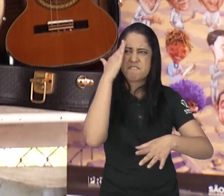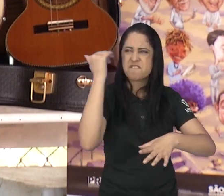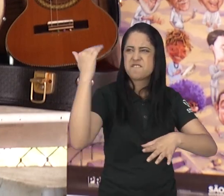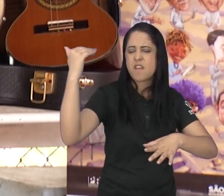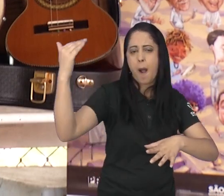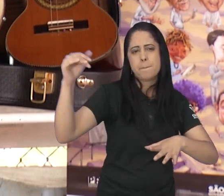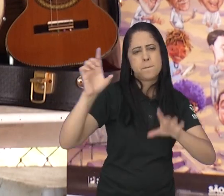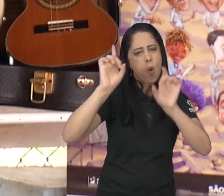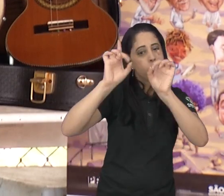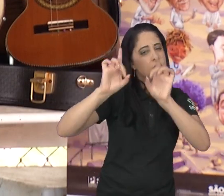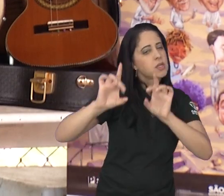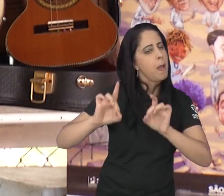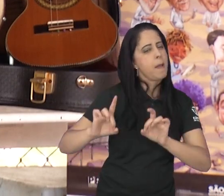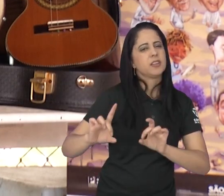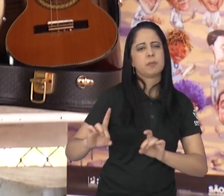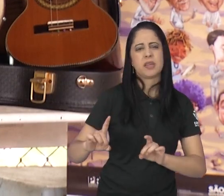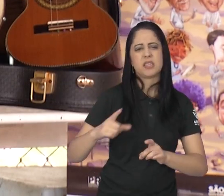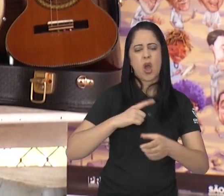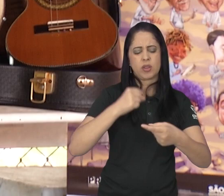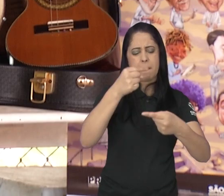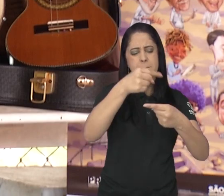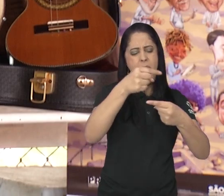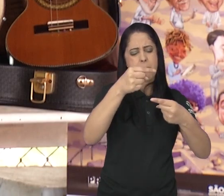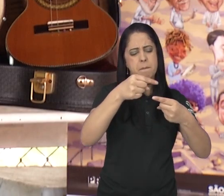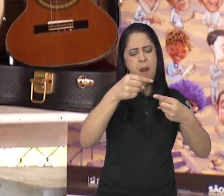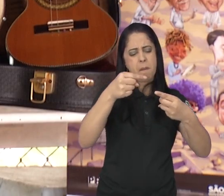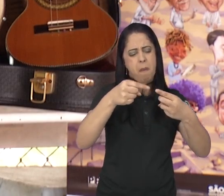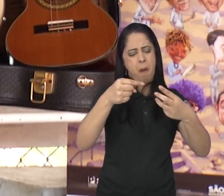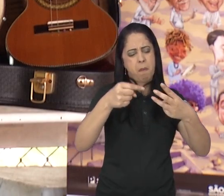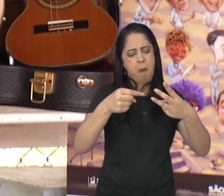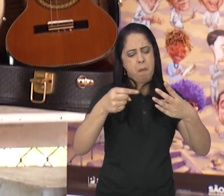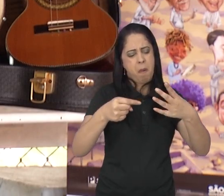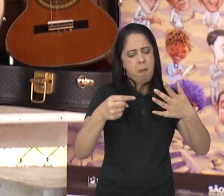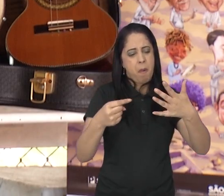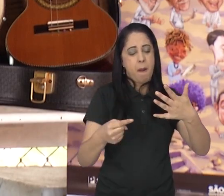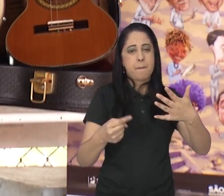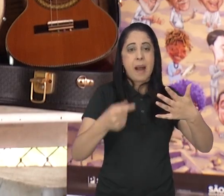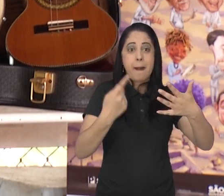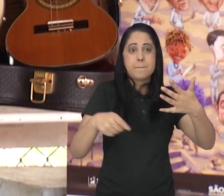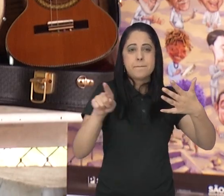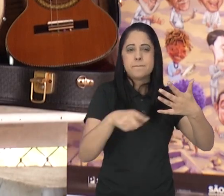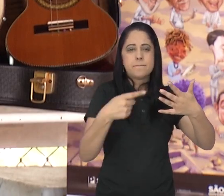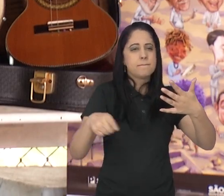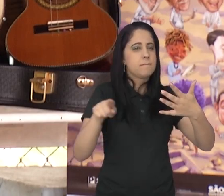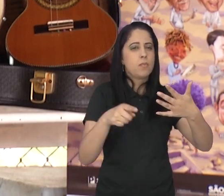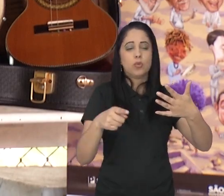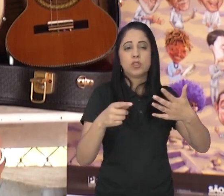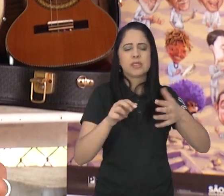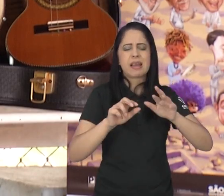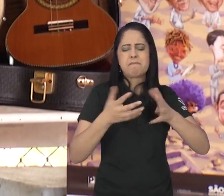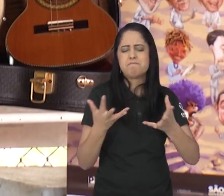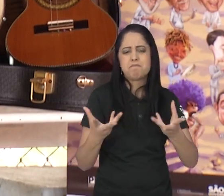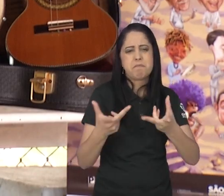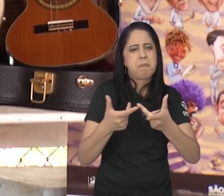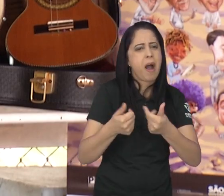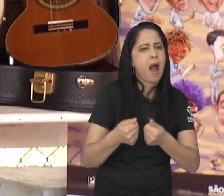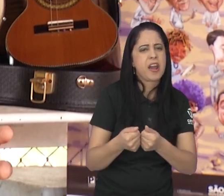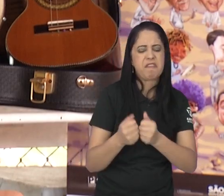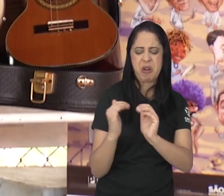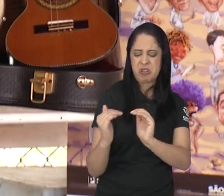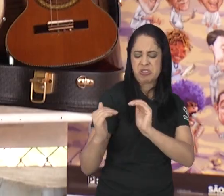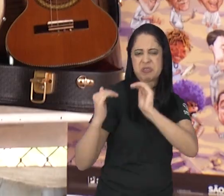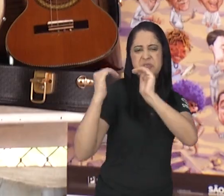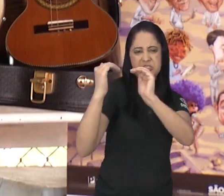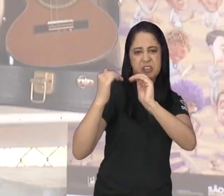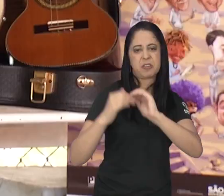aí um vasto repertório de músicas maravilhosas. É um compositor assim do nível de Chico Buarque,